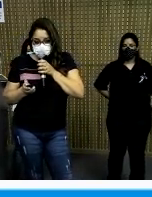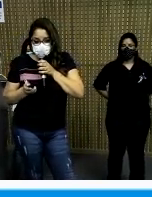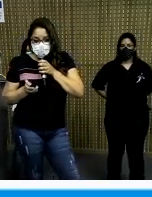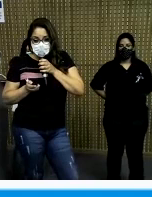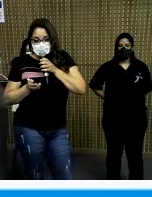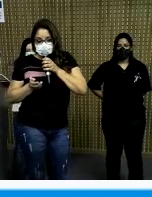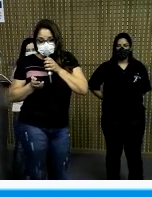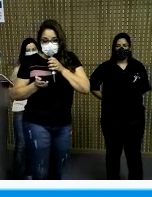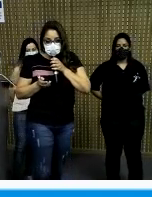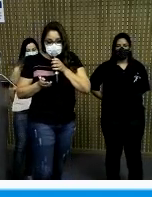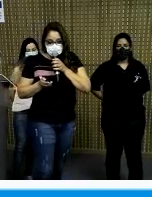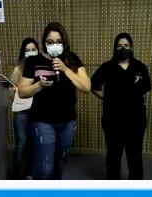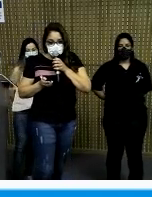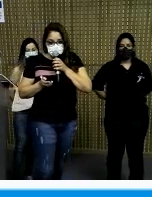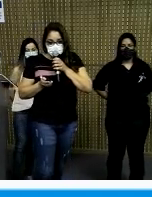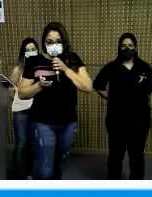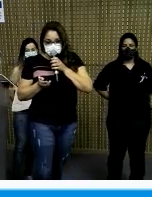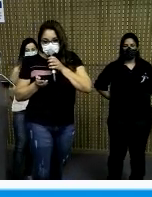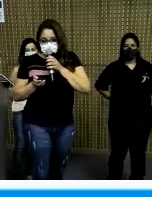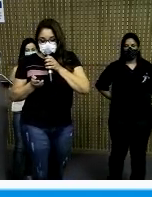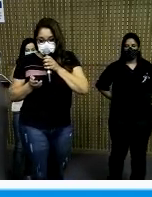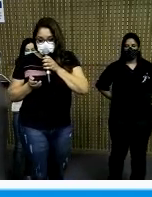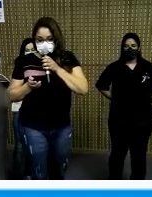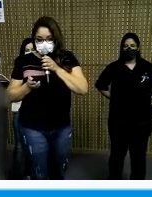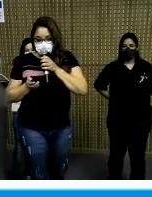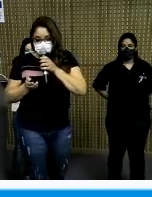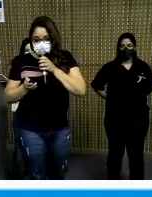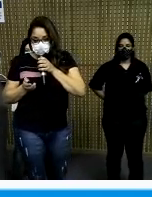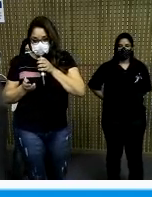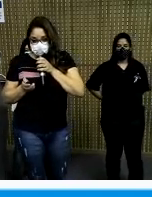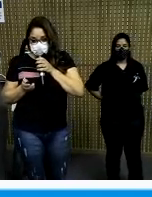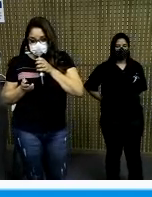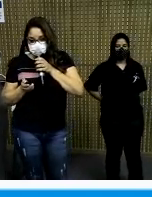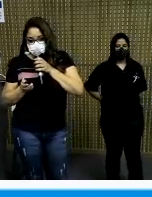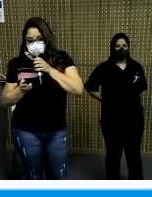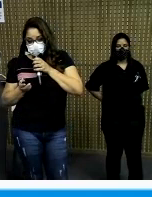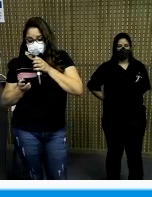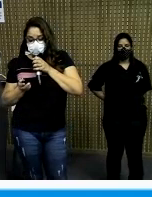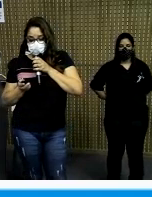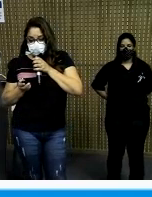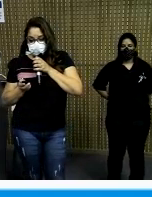29,62%. Gestante com pré-natal iniciado até a 12ª semana em 2020,